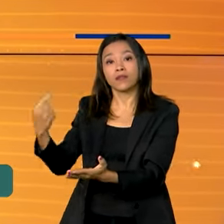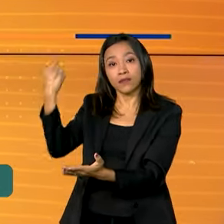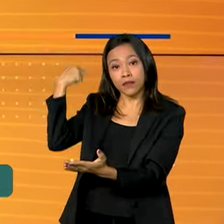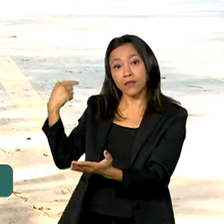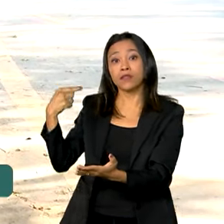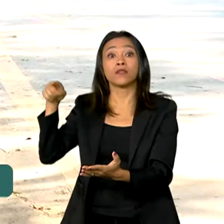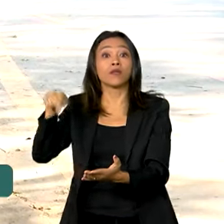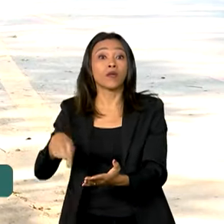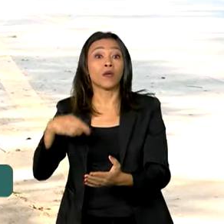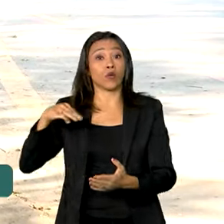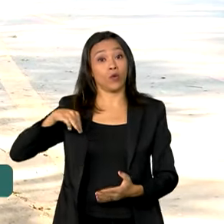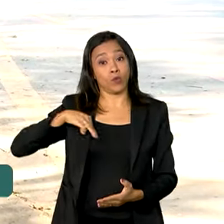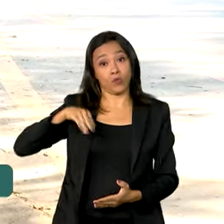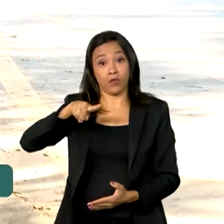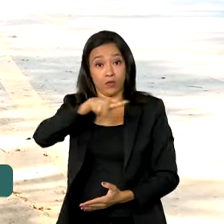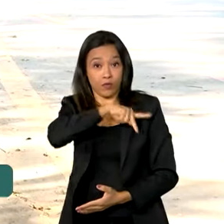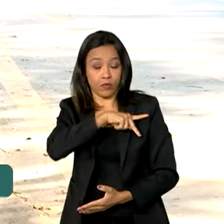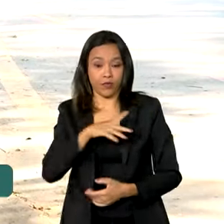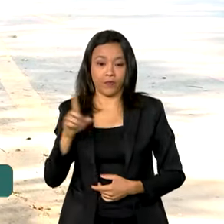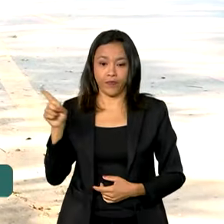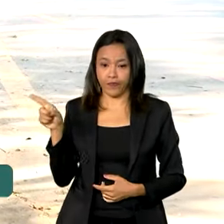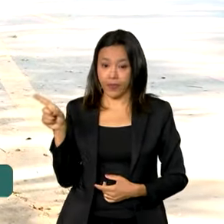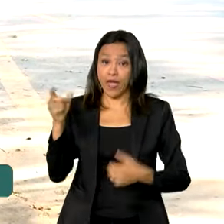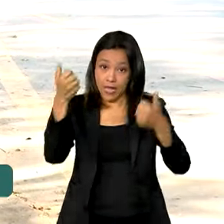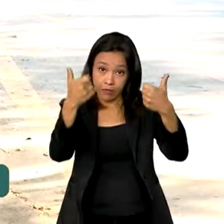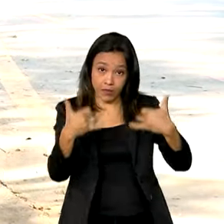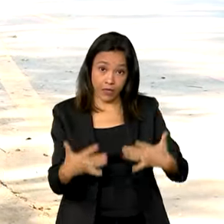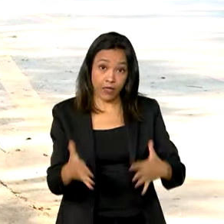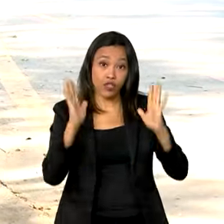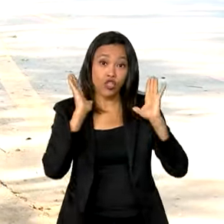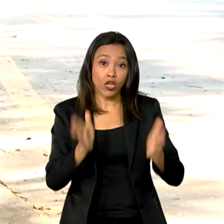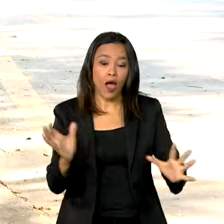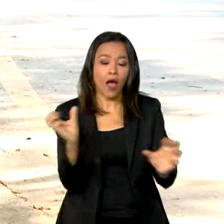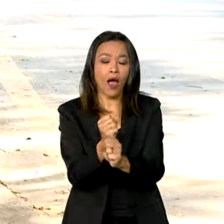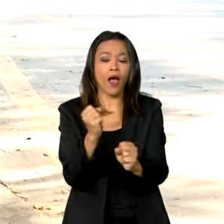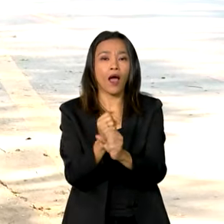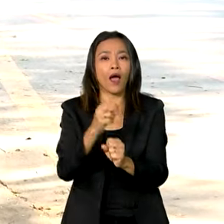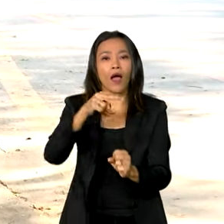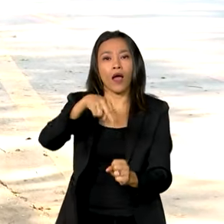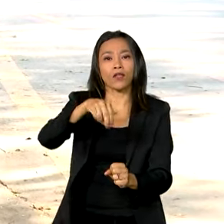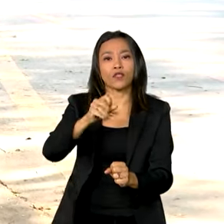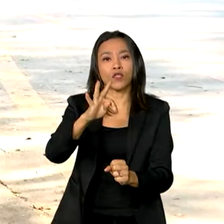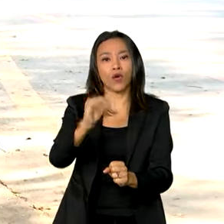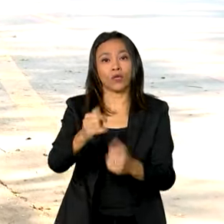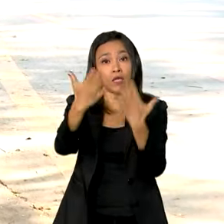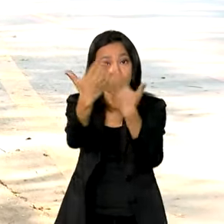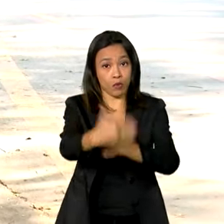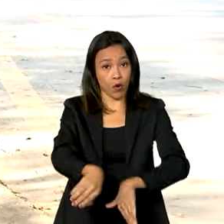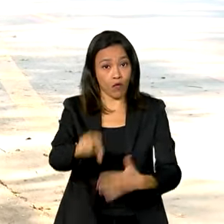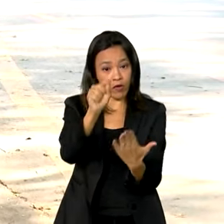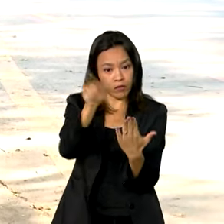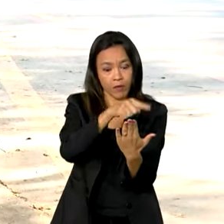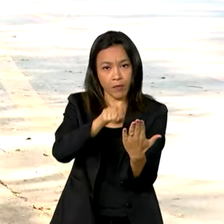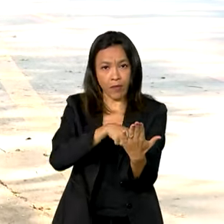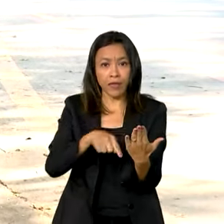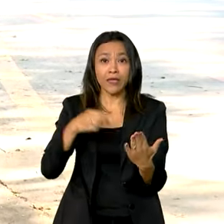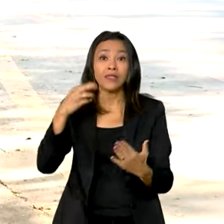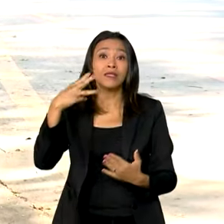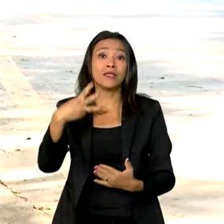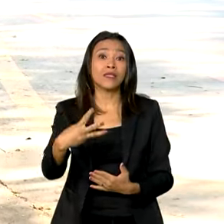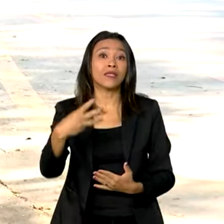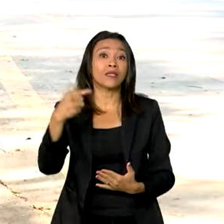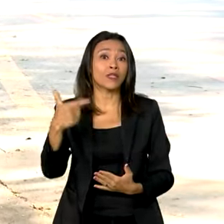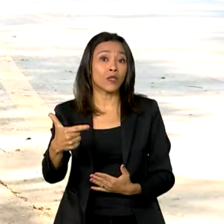Federal. Já estão disponíveis as notas finais das provas objetivas dos